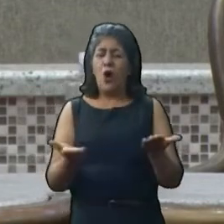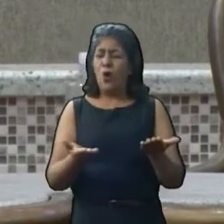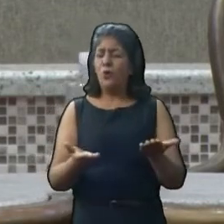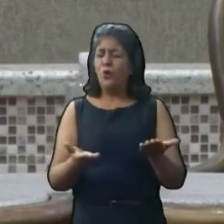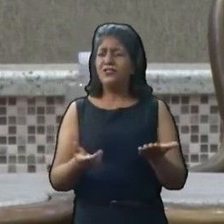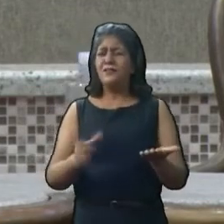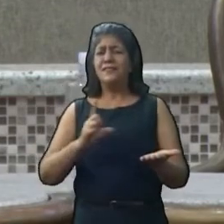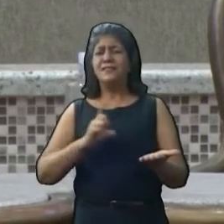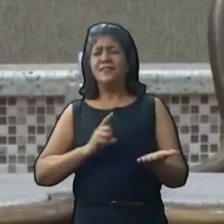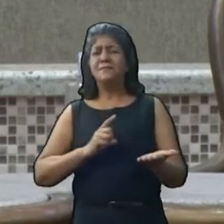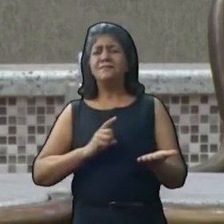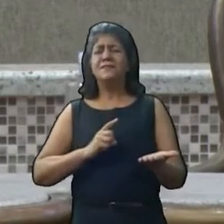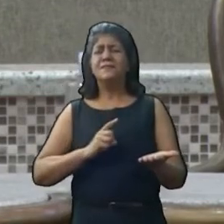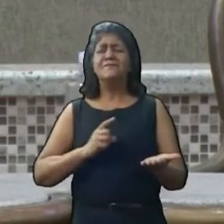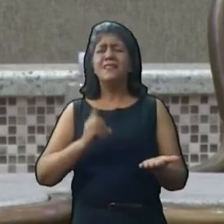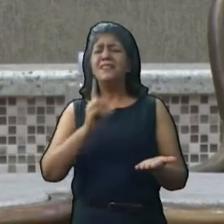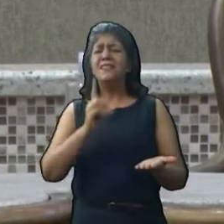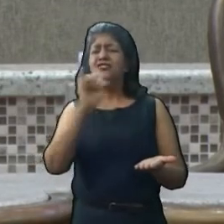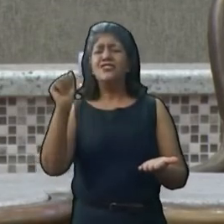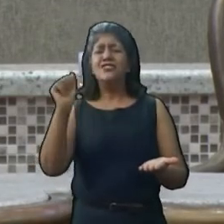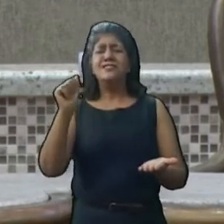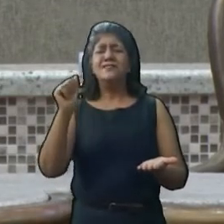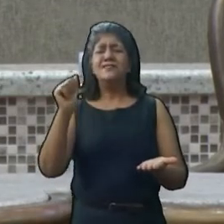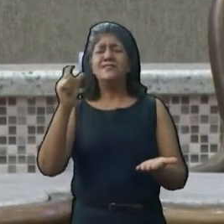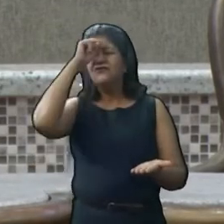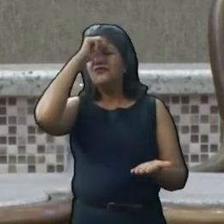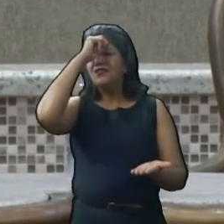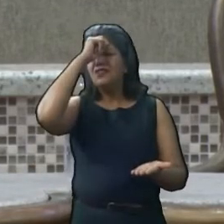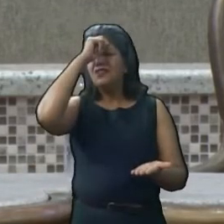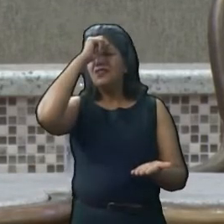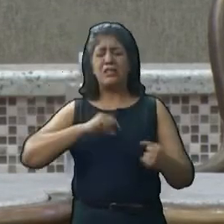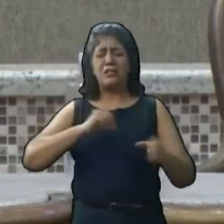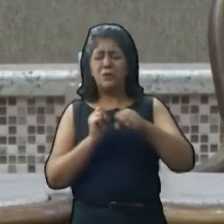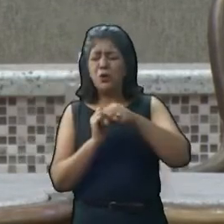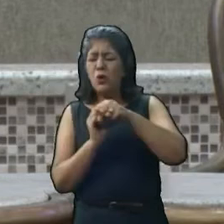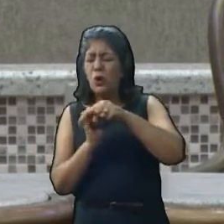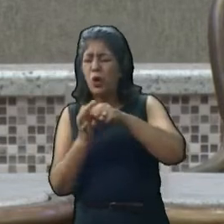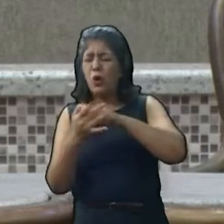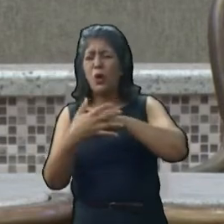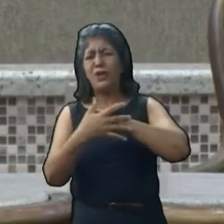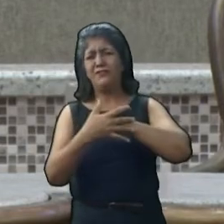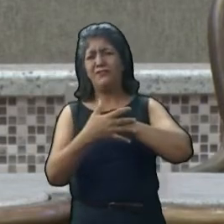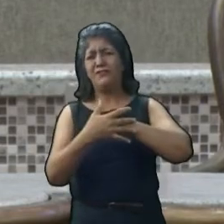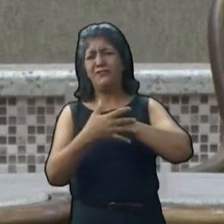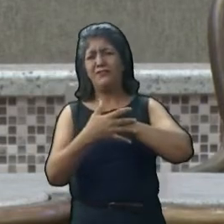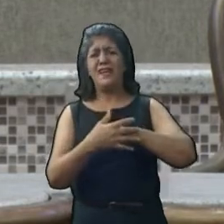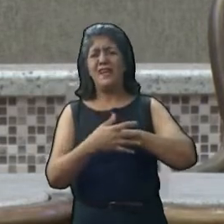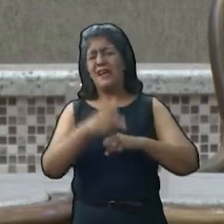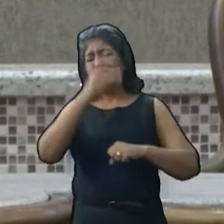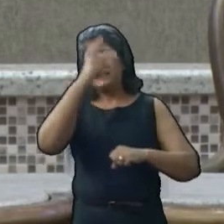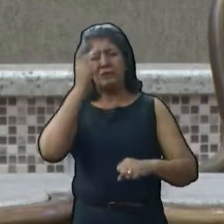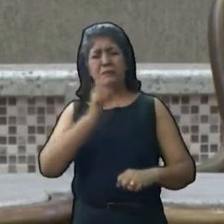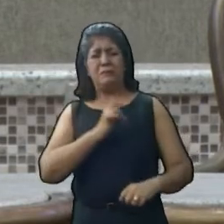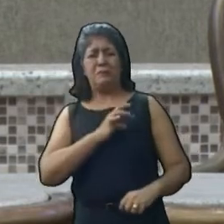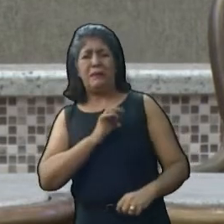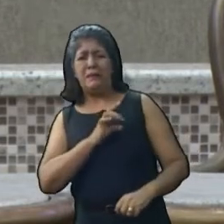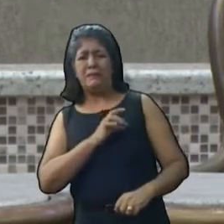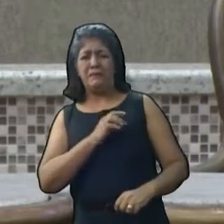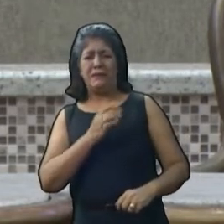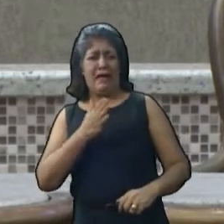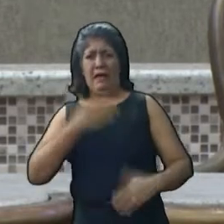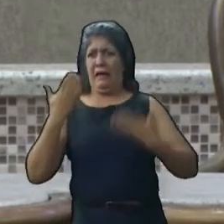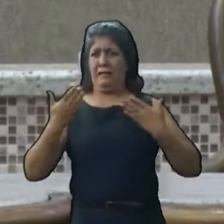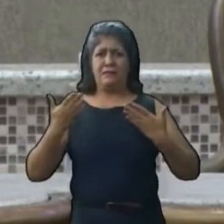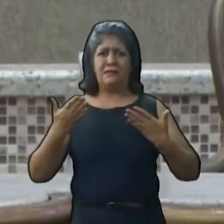se chama chama-se por aí afora os dias de pandemia em que as pessoas estão amedrontados assustadas